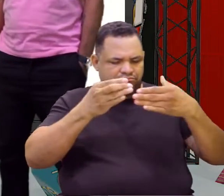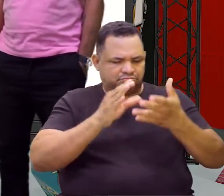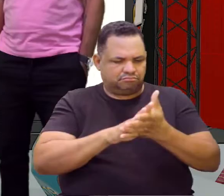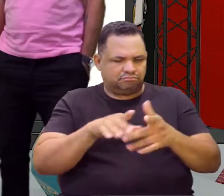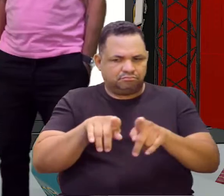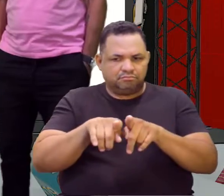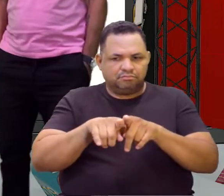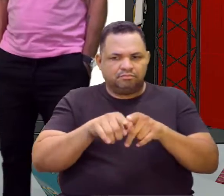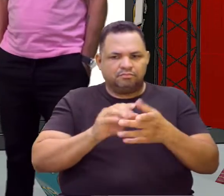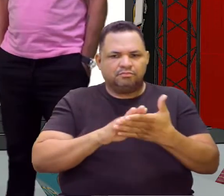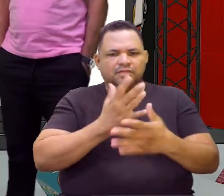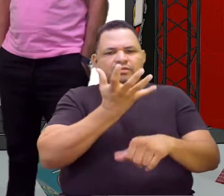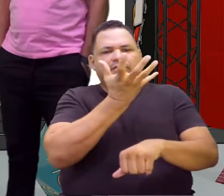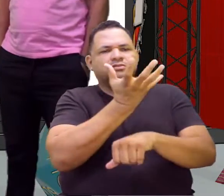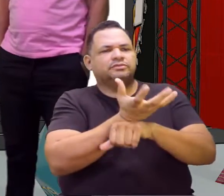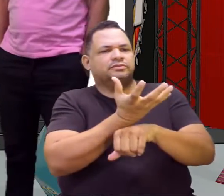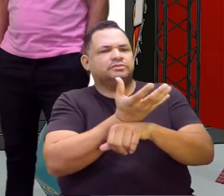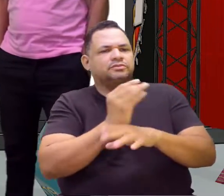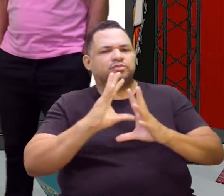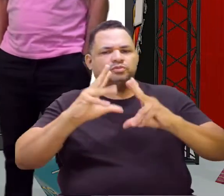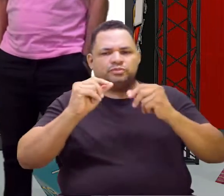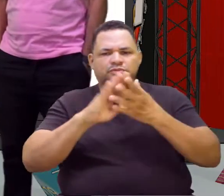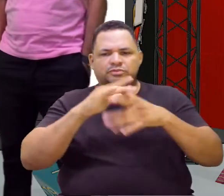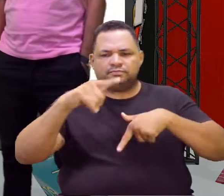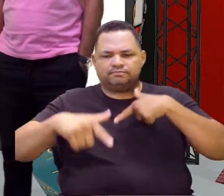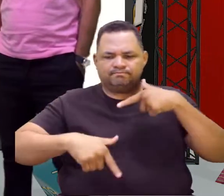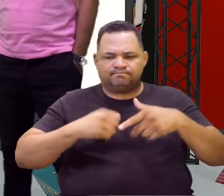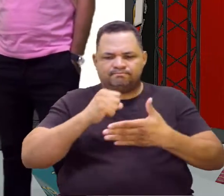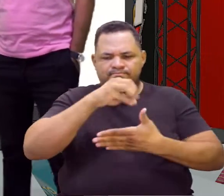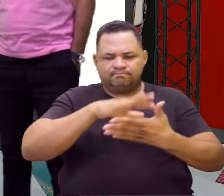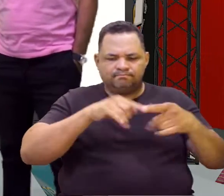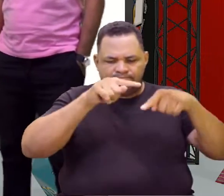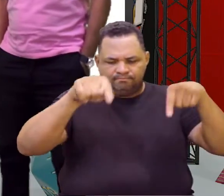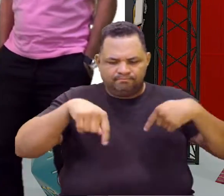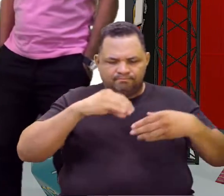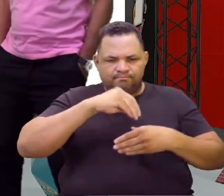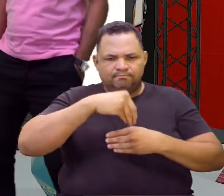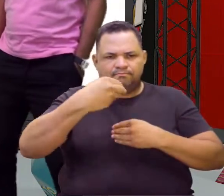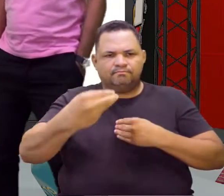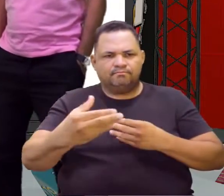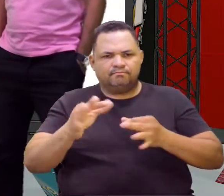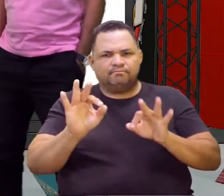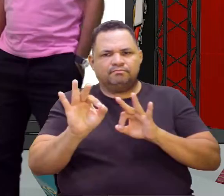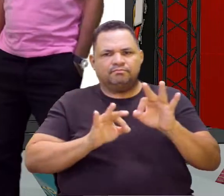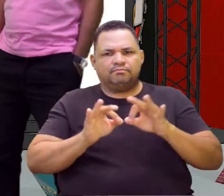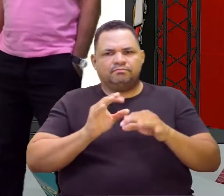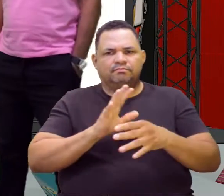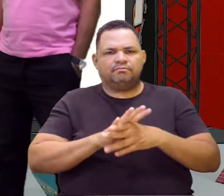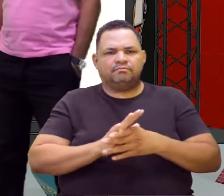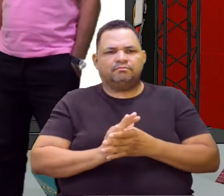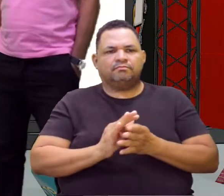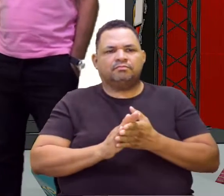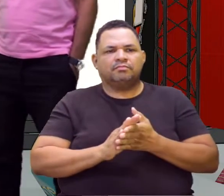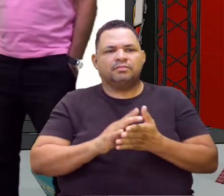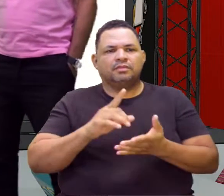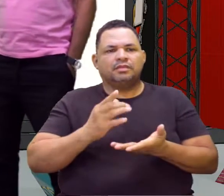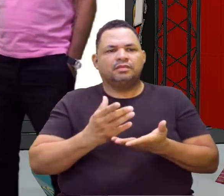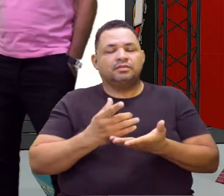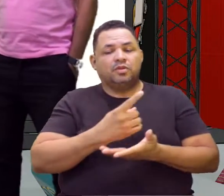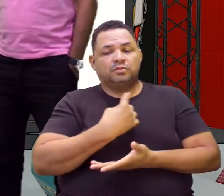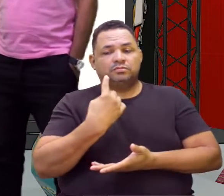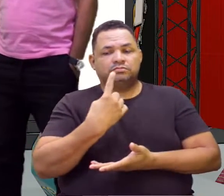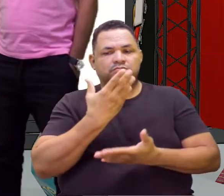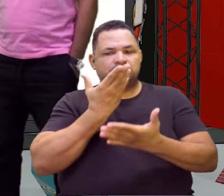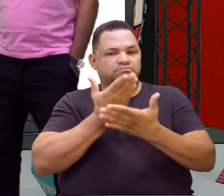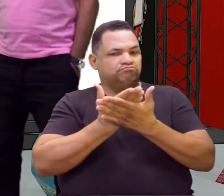em outras disciplinas, tudo que eles estão fazendo, as atividades extra-classe, as eletivas, as trilhas, e a gente fica vendo aí